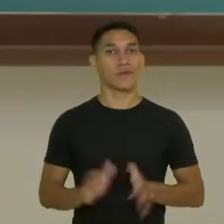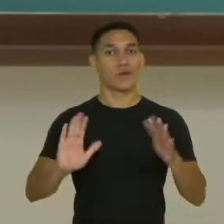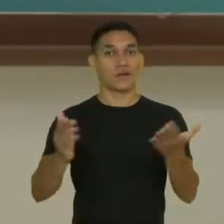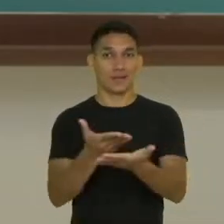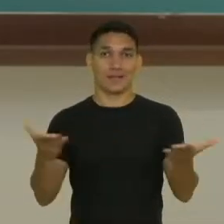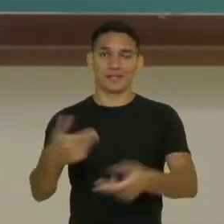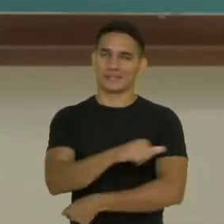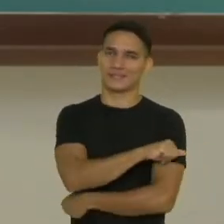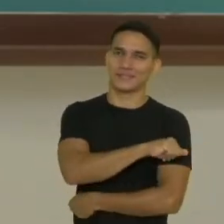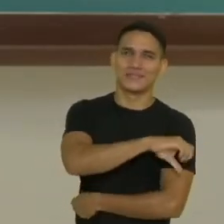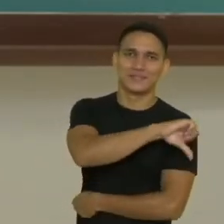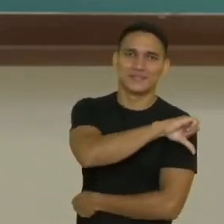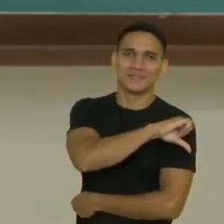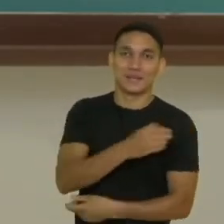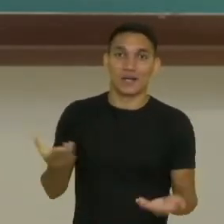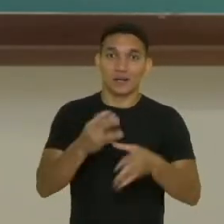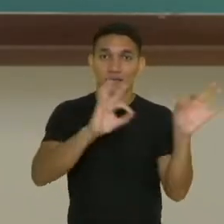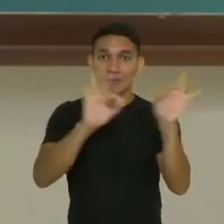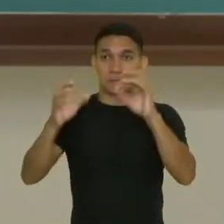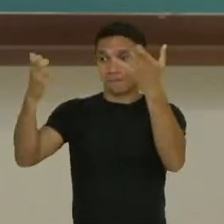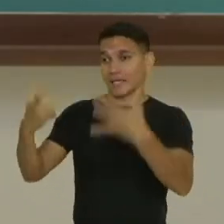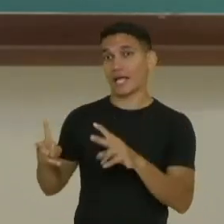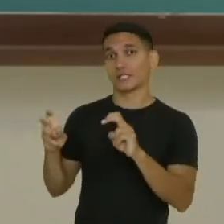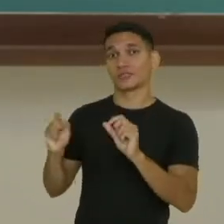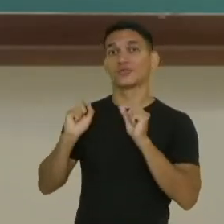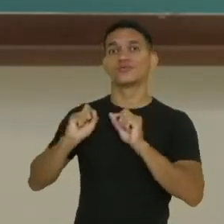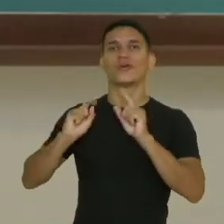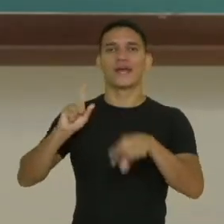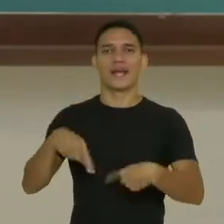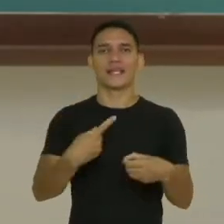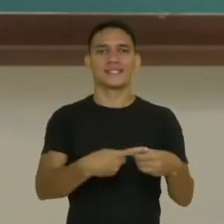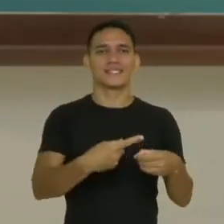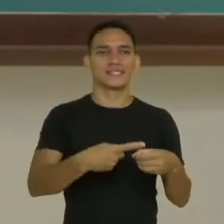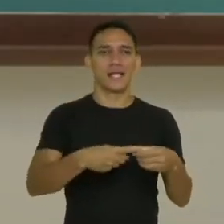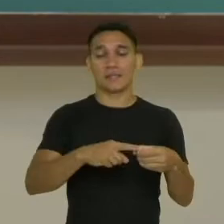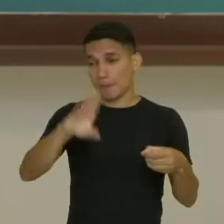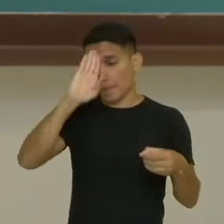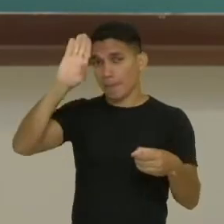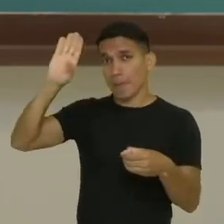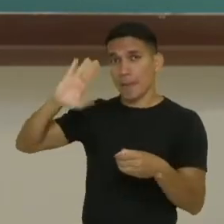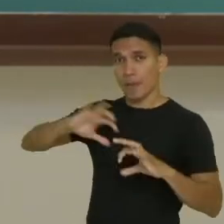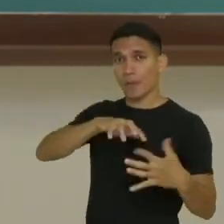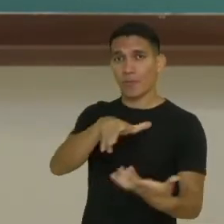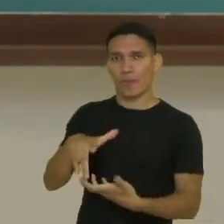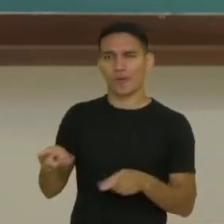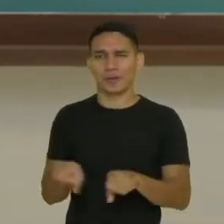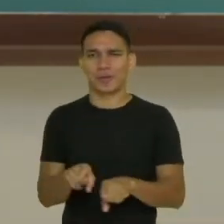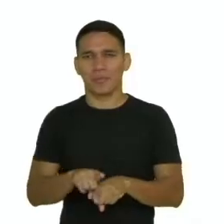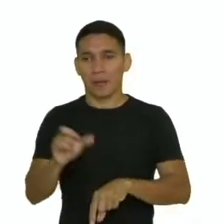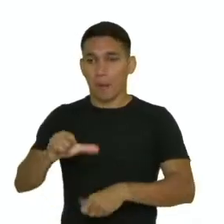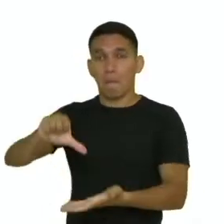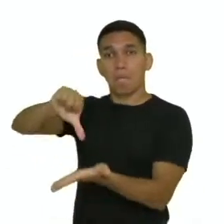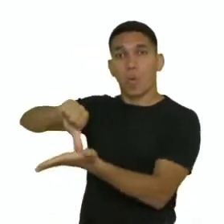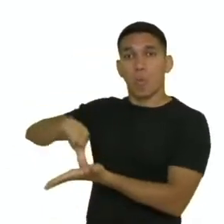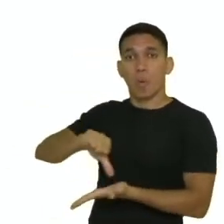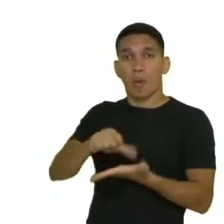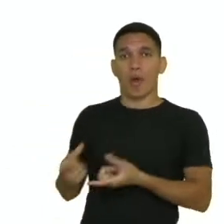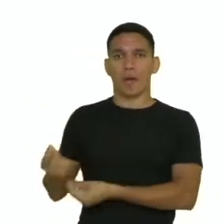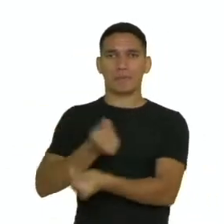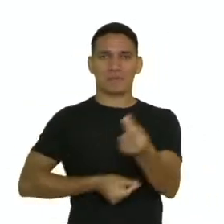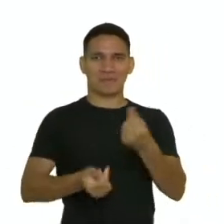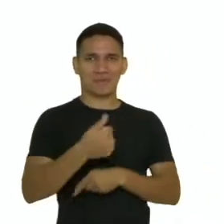Olá, estudantes do nono ano. Nesse vídeo vamos falar sobre as cidades globais e os centros financeiros. Bem,